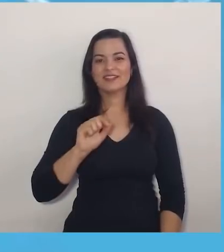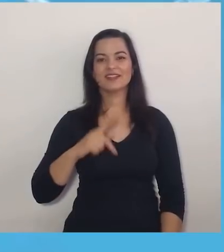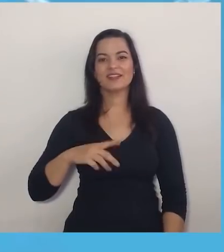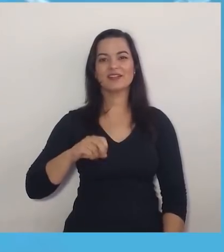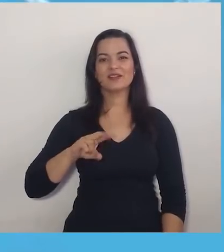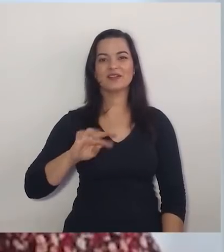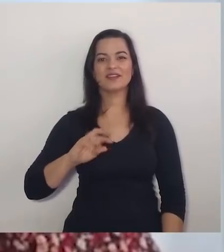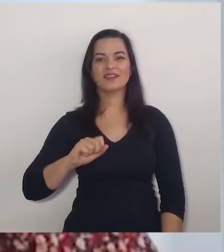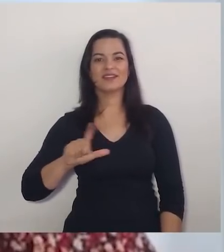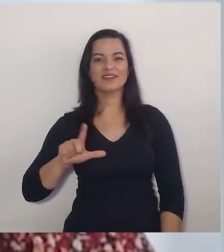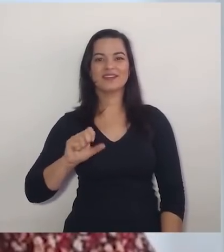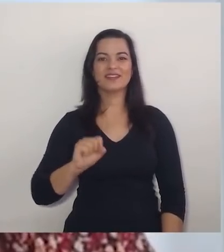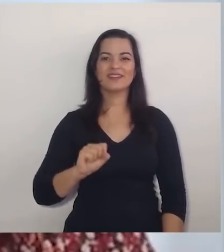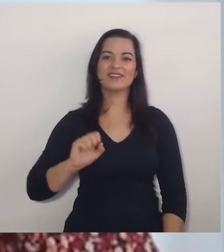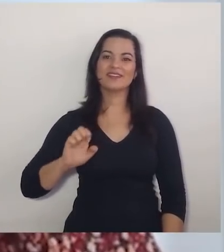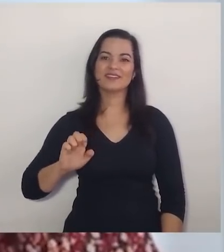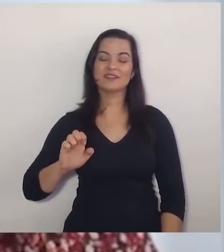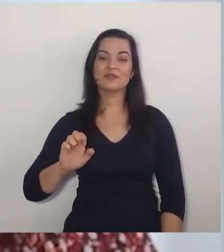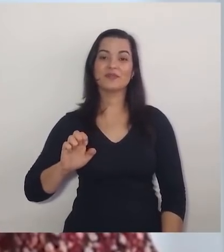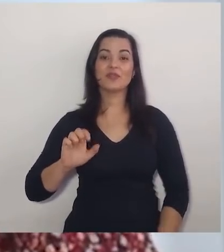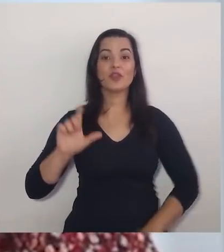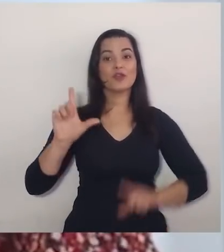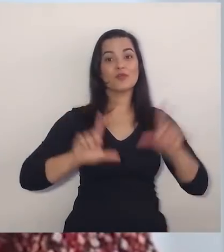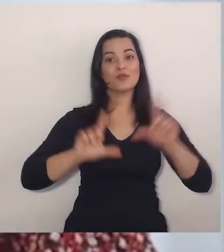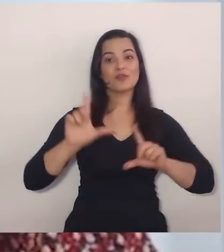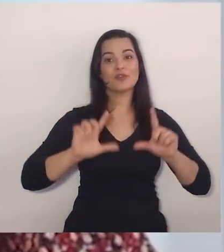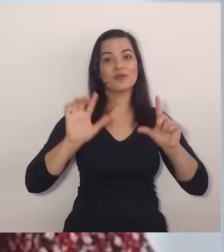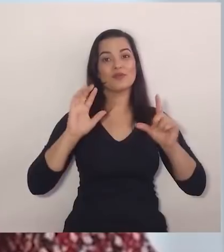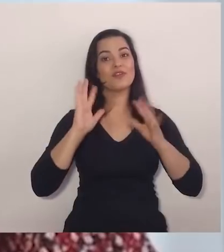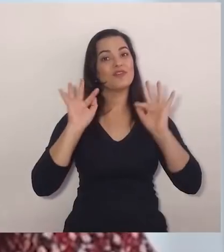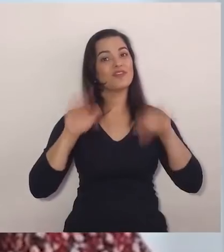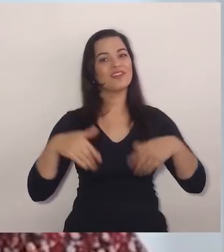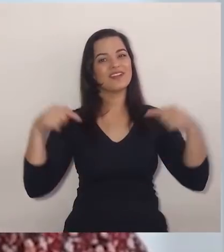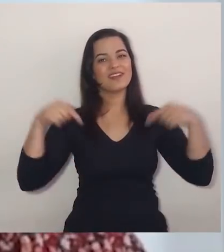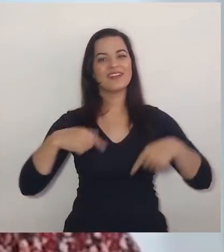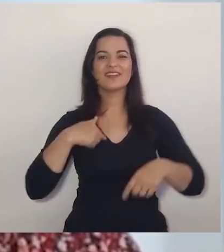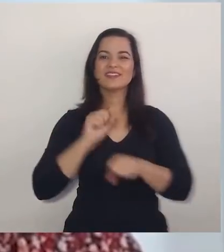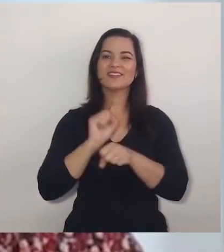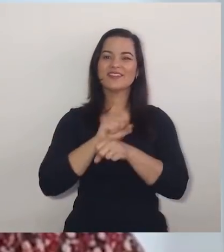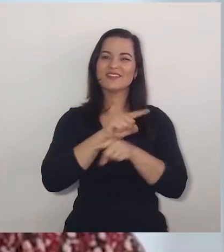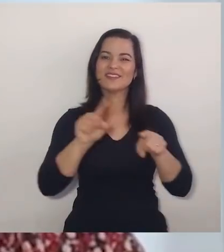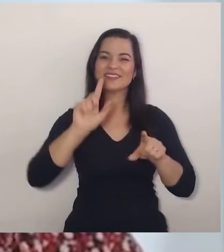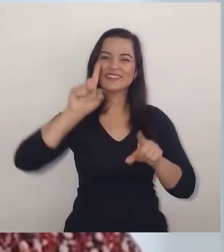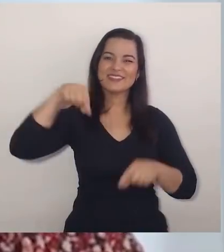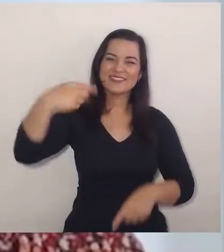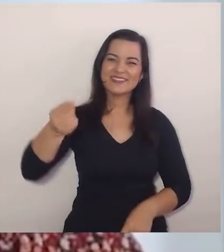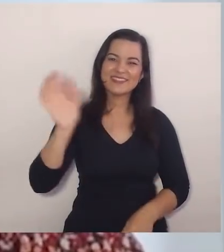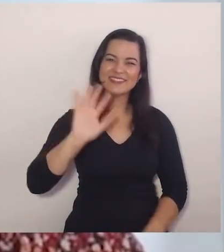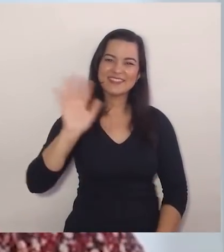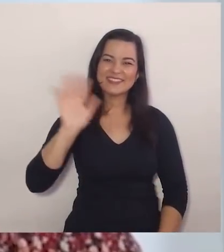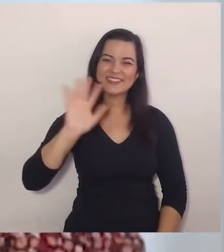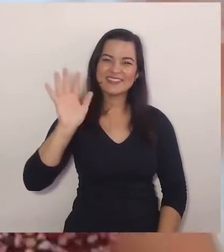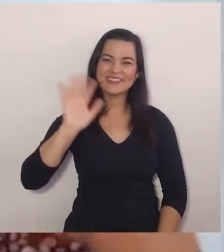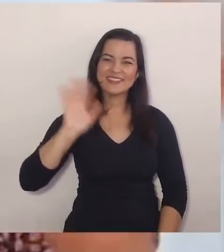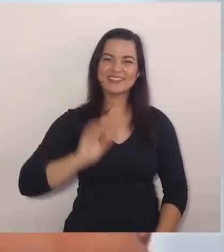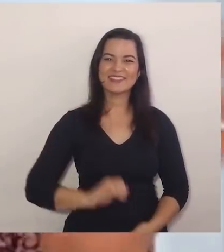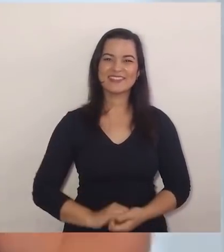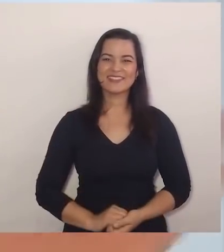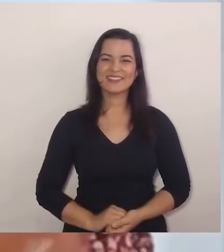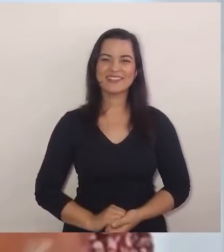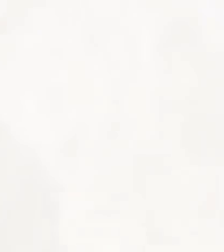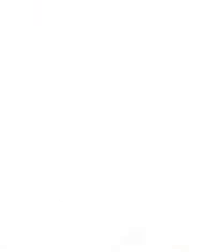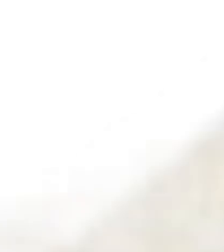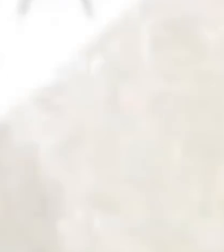@portal.se. Nosso programa vai ficando por aqui, mas eu te espero no próximo programa. Tchau, tchau!